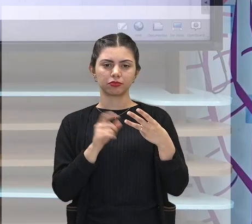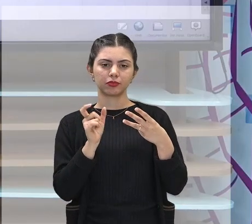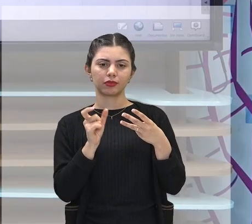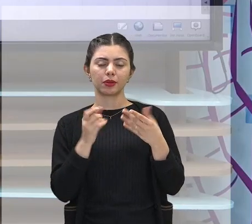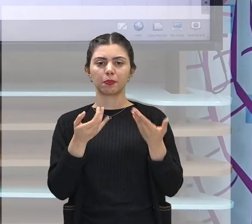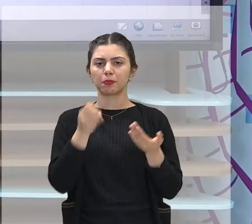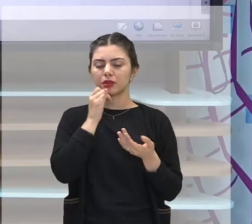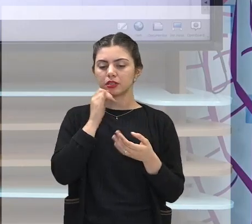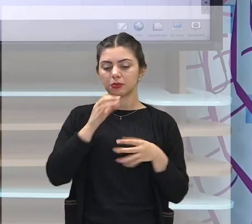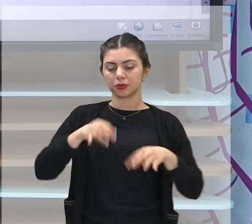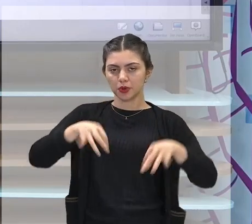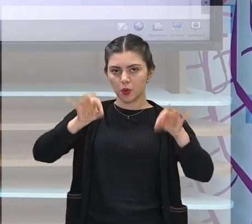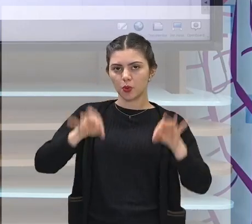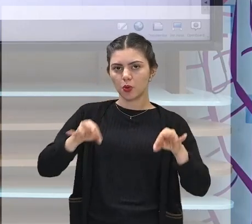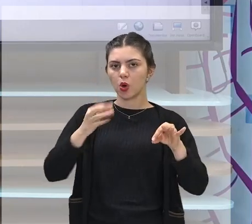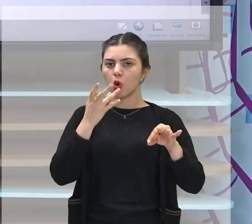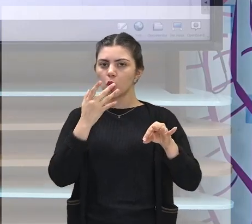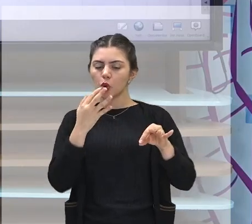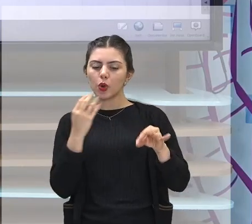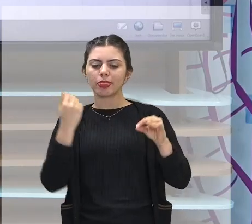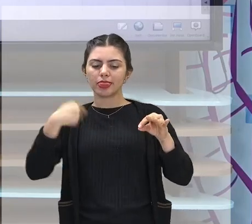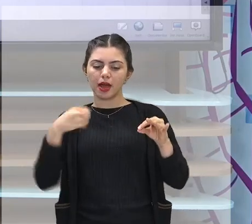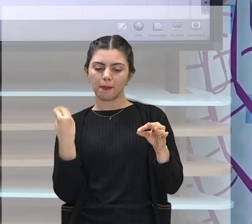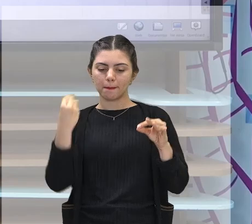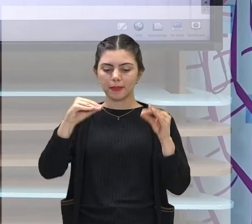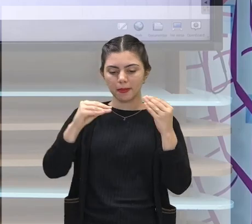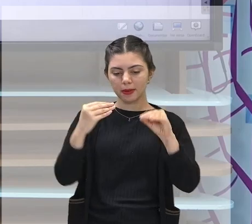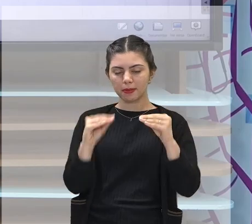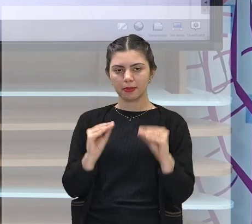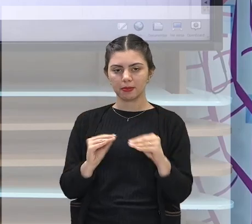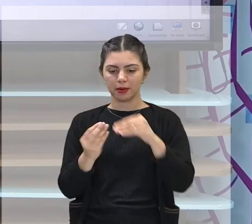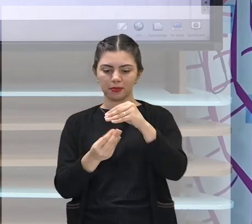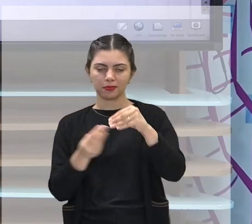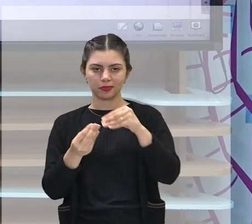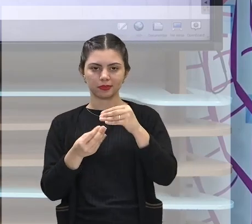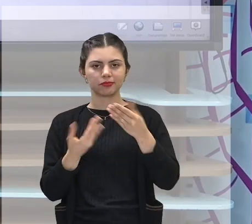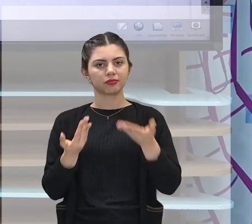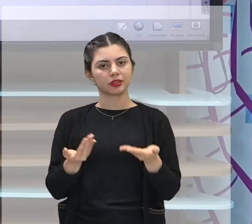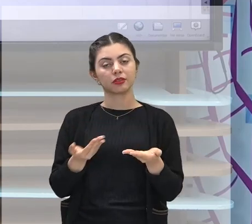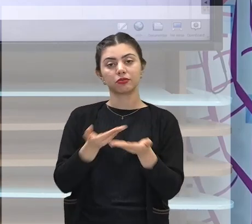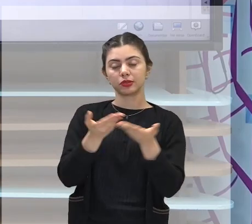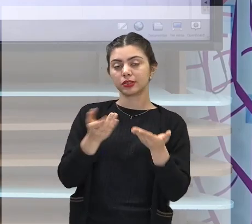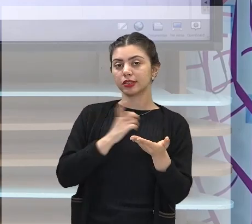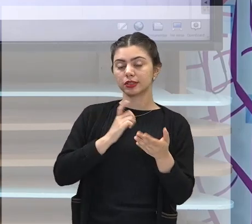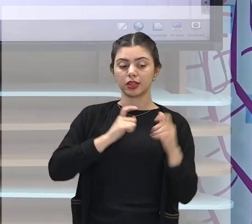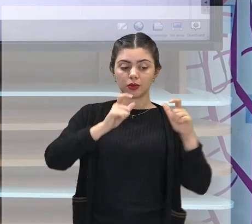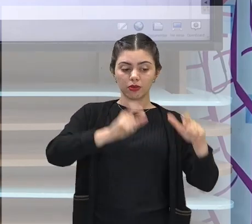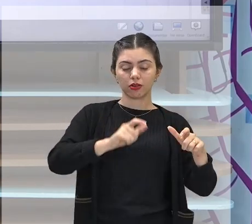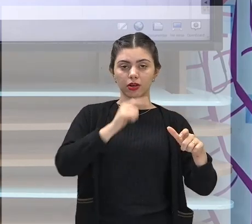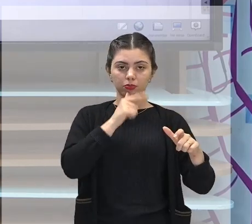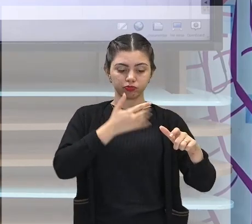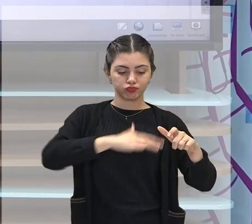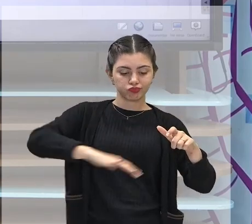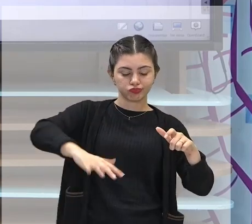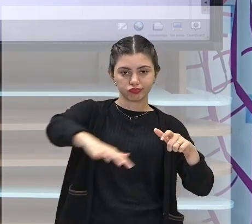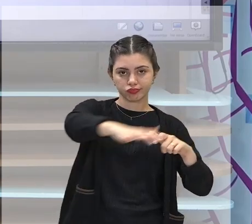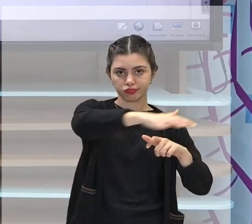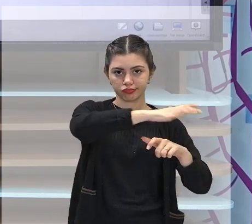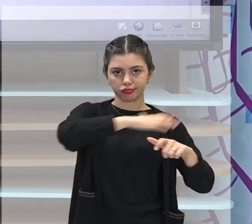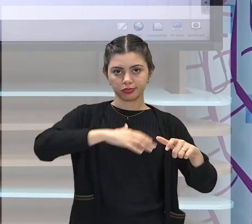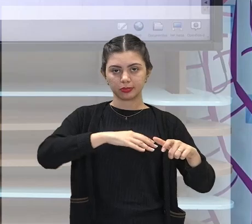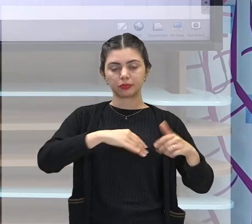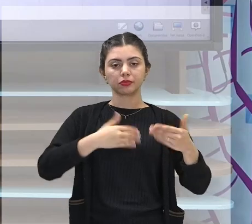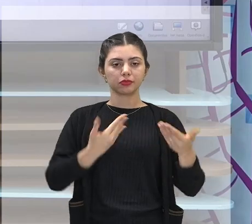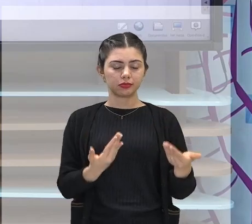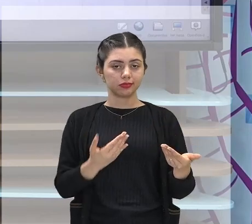de tecidos. Então, você tem uma pequena ilha que é, num